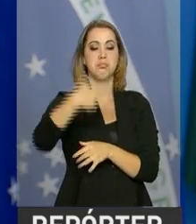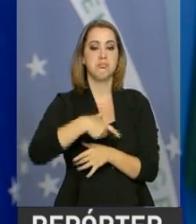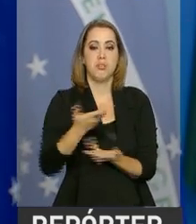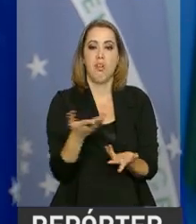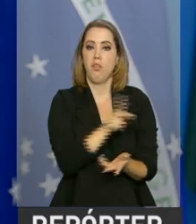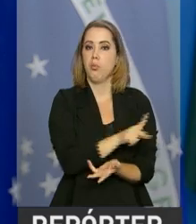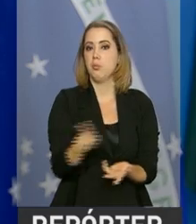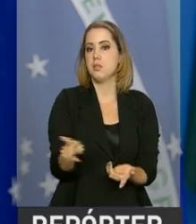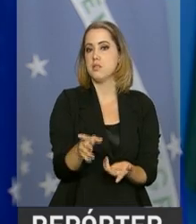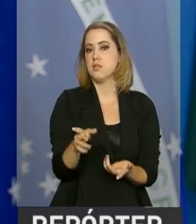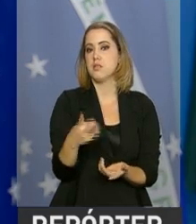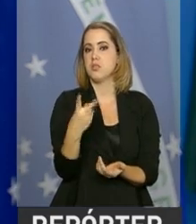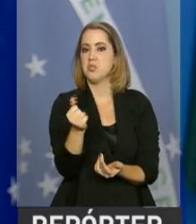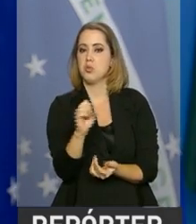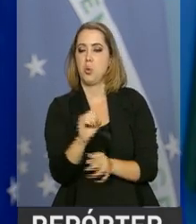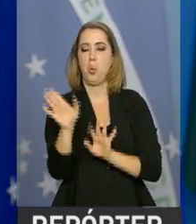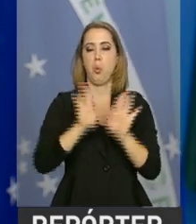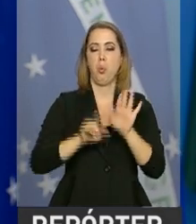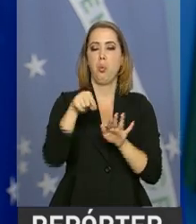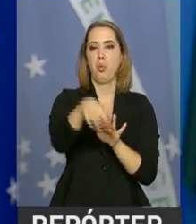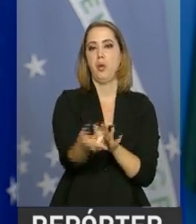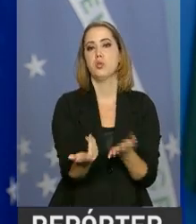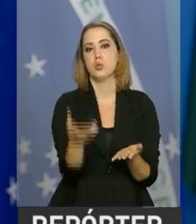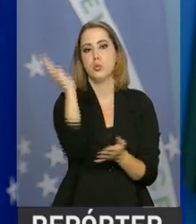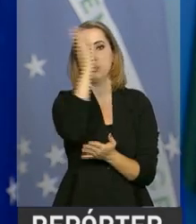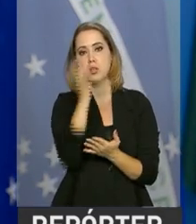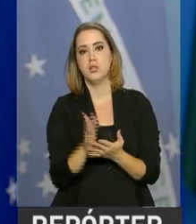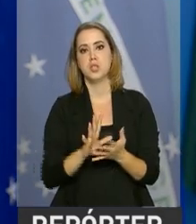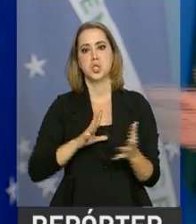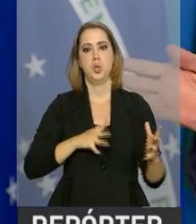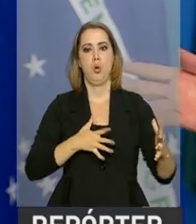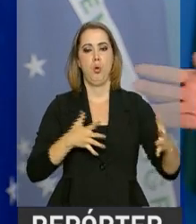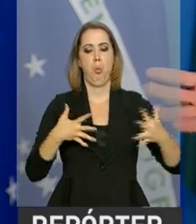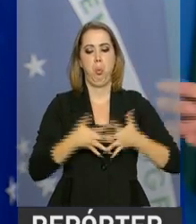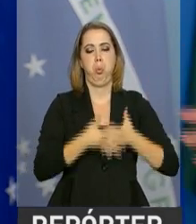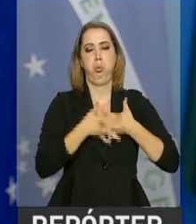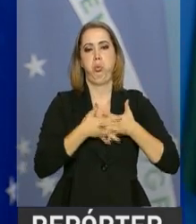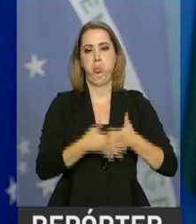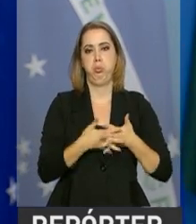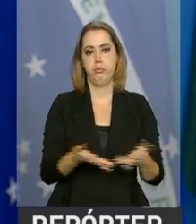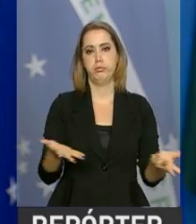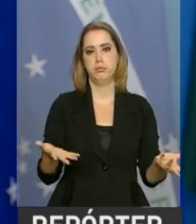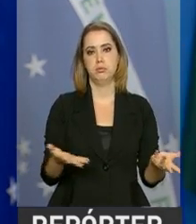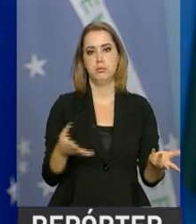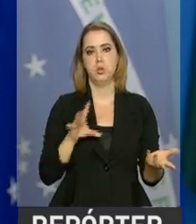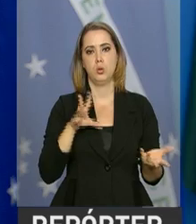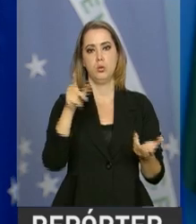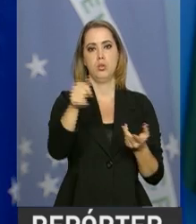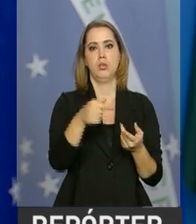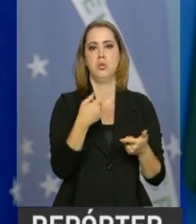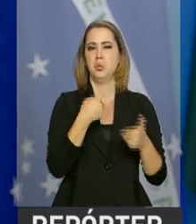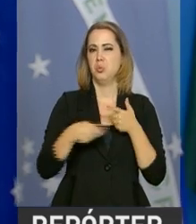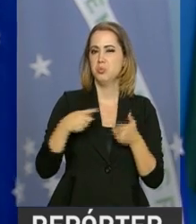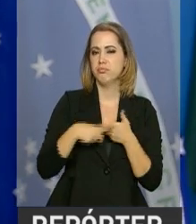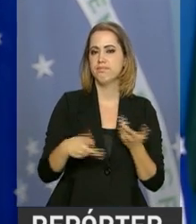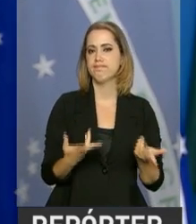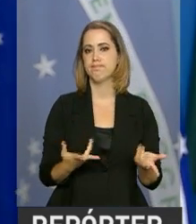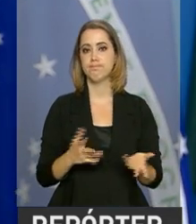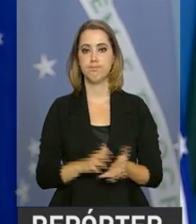em 2018 que cuide do país todo atrapalhado e todo